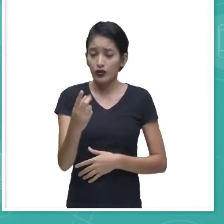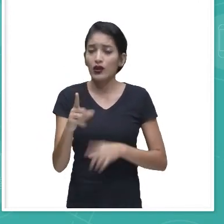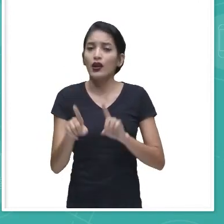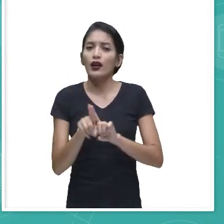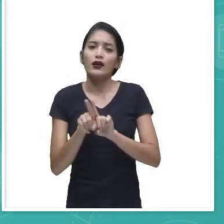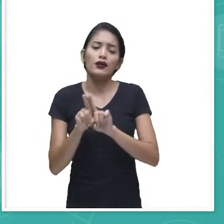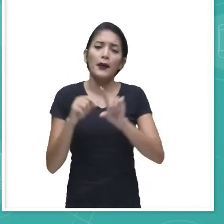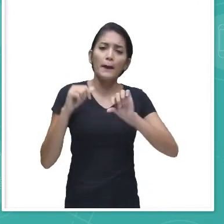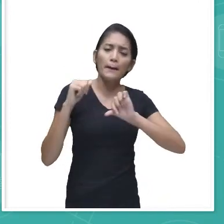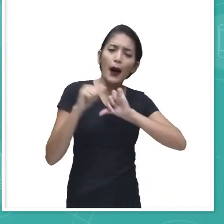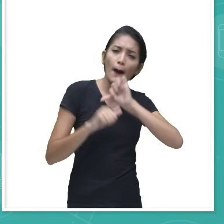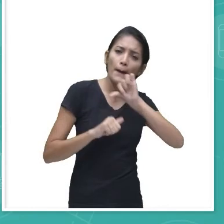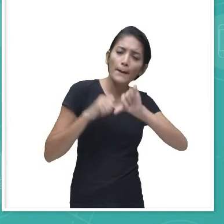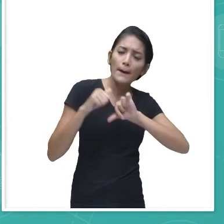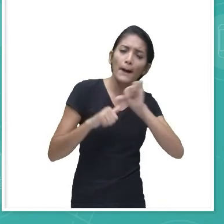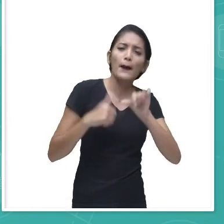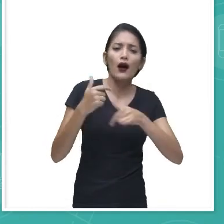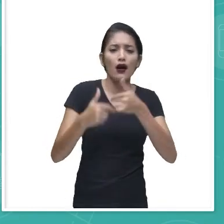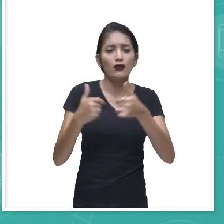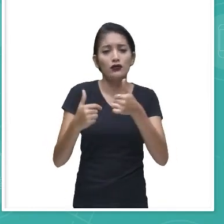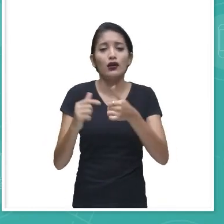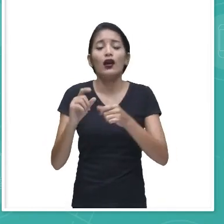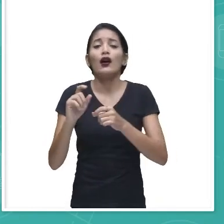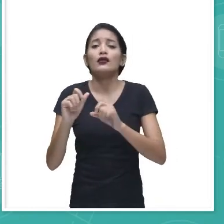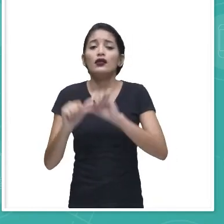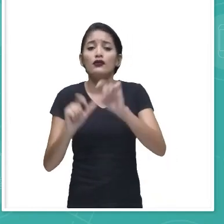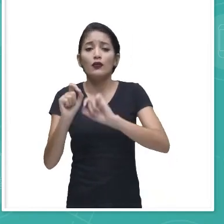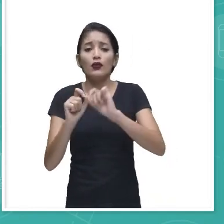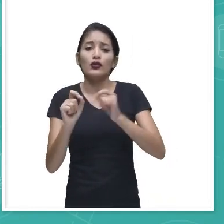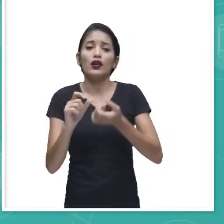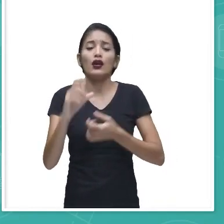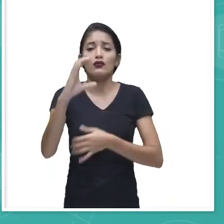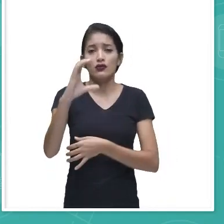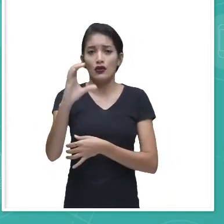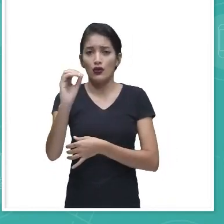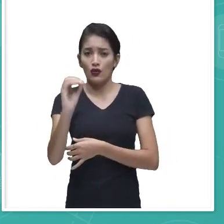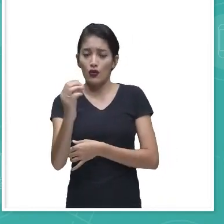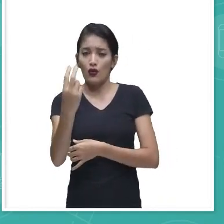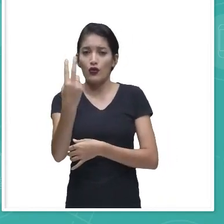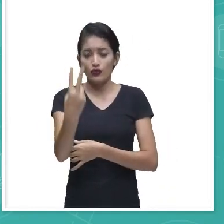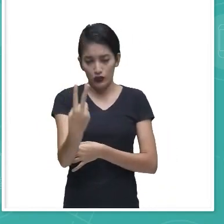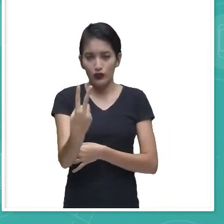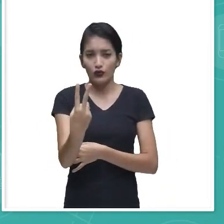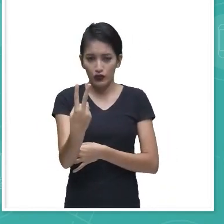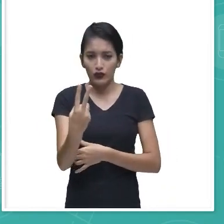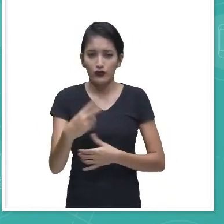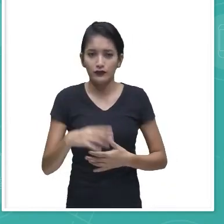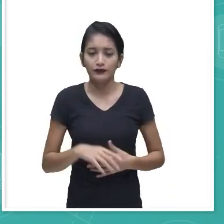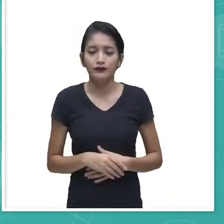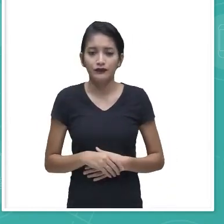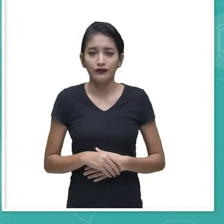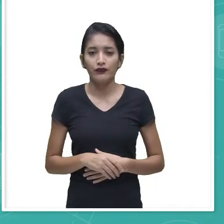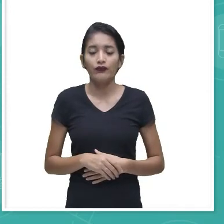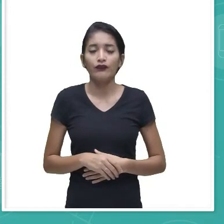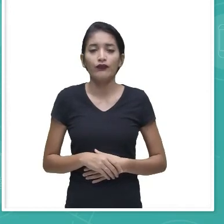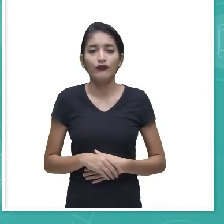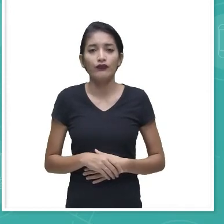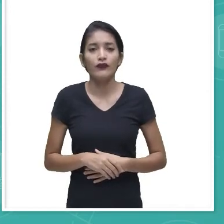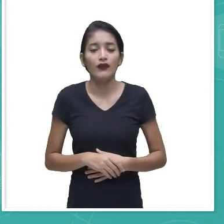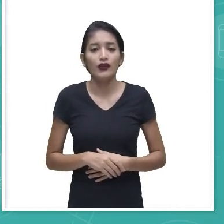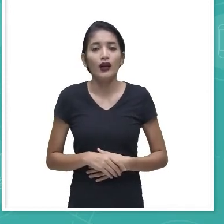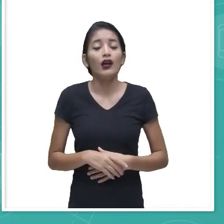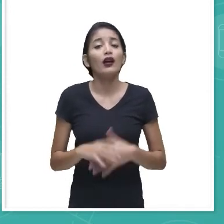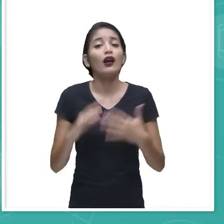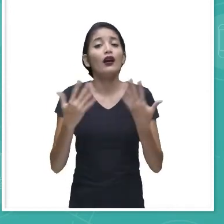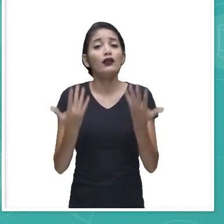metabolismo ele vai formar depois, né, o dióxido de carbono, que é o gás carbônico, tá? Também é conhecido assim. E aí é